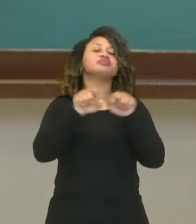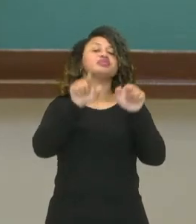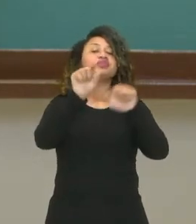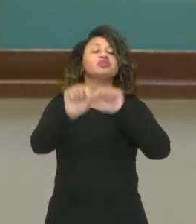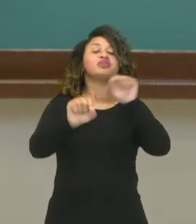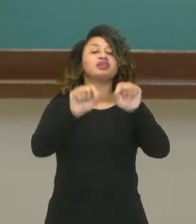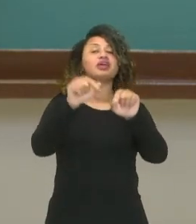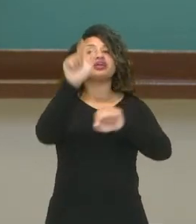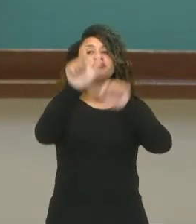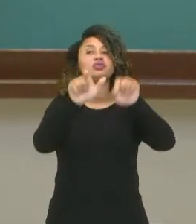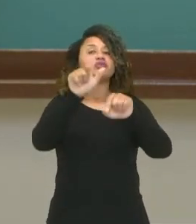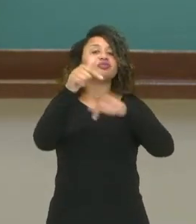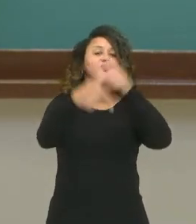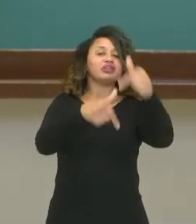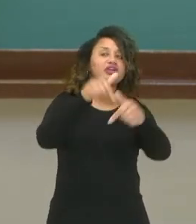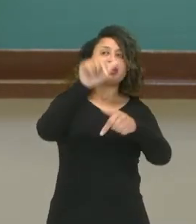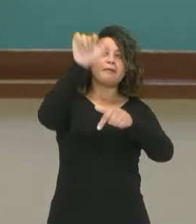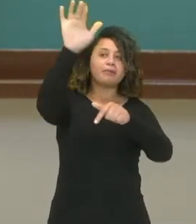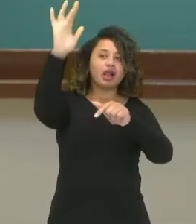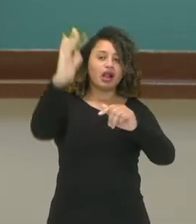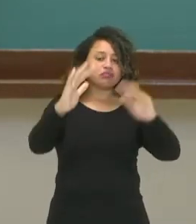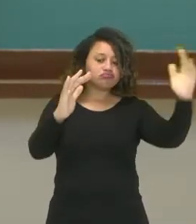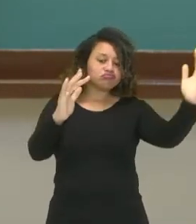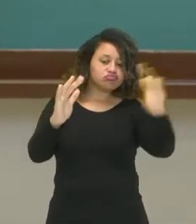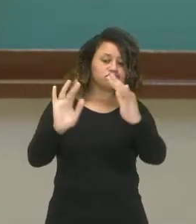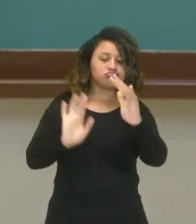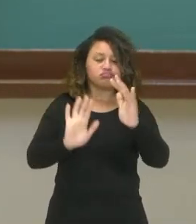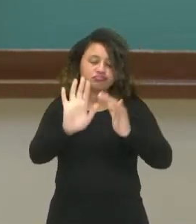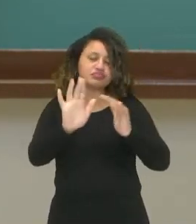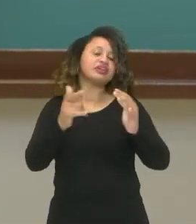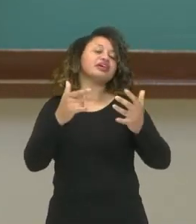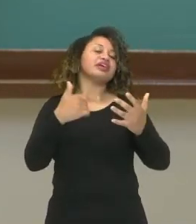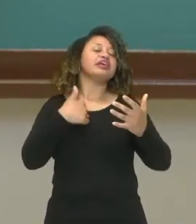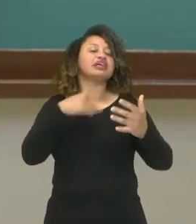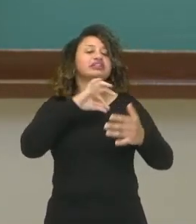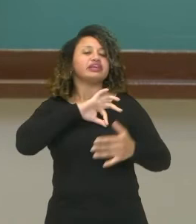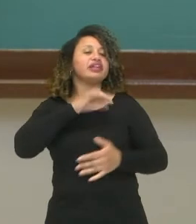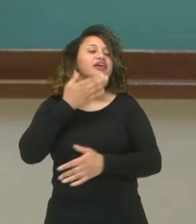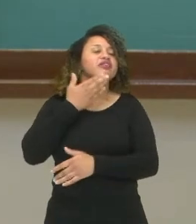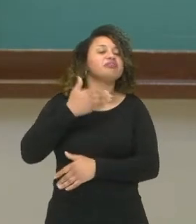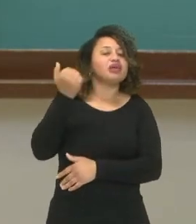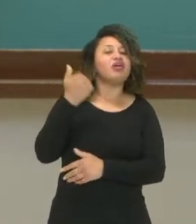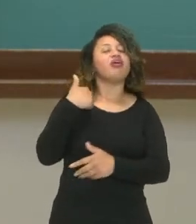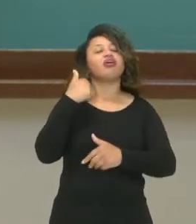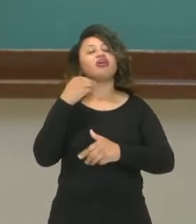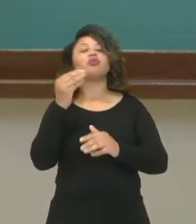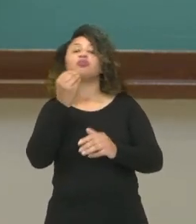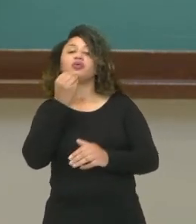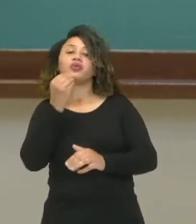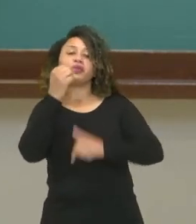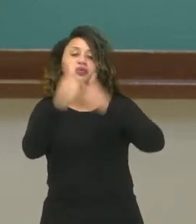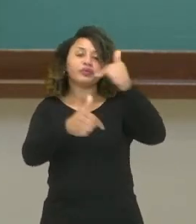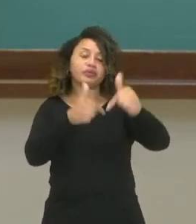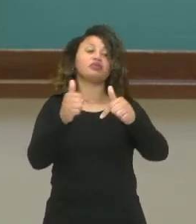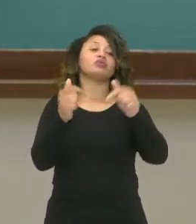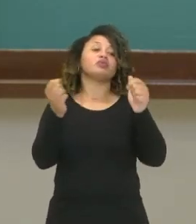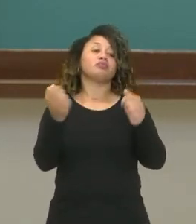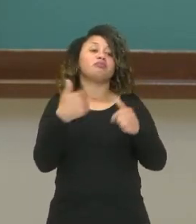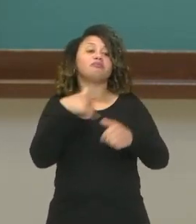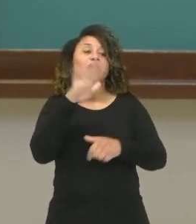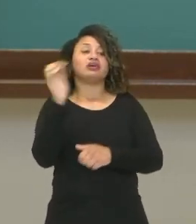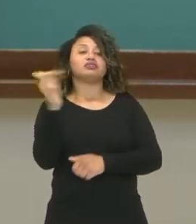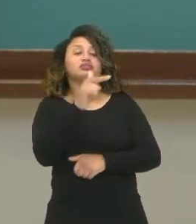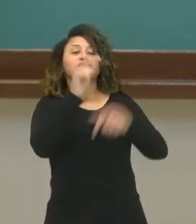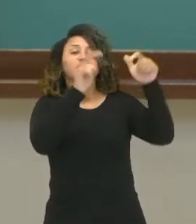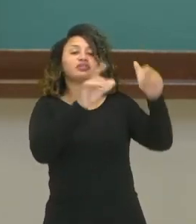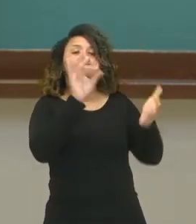estes trabalhadores em busca de uma vida melhor, de emprego, de um salário melhor do que na sua região original. E como estava